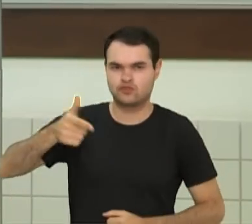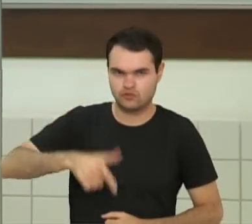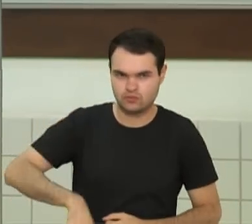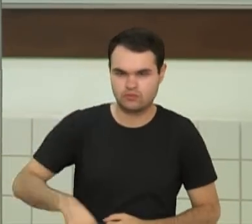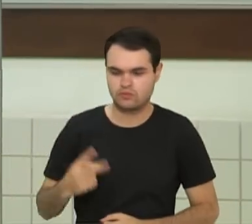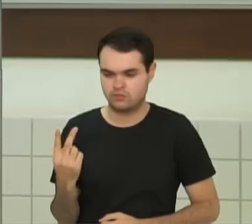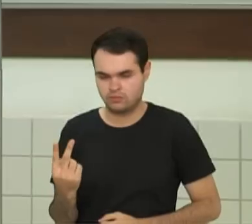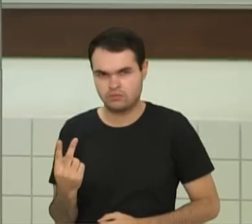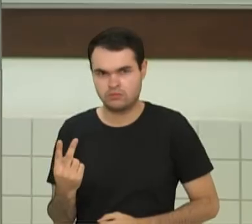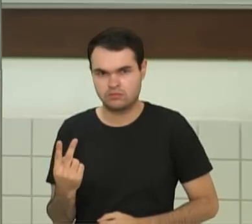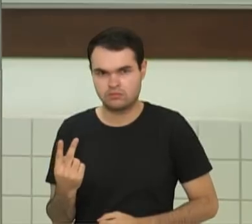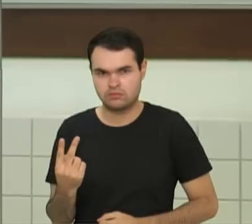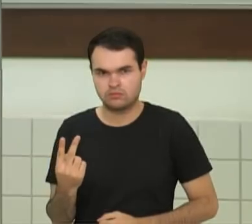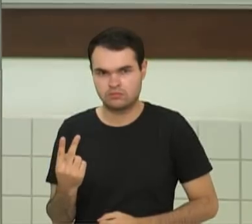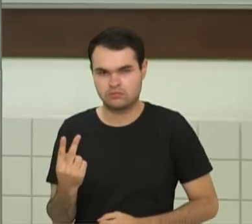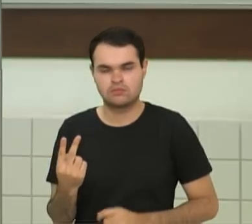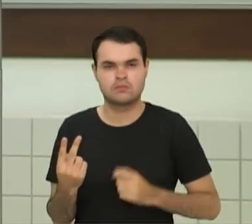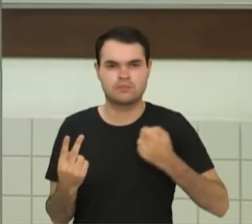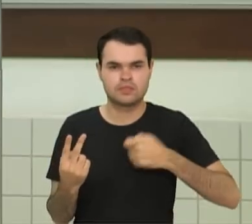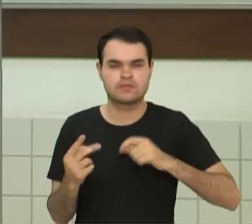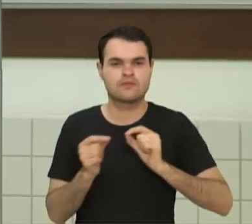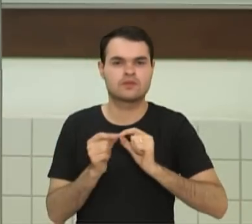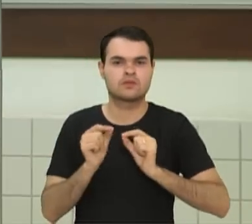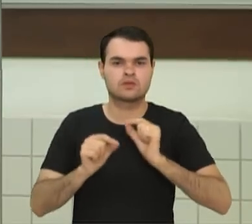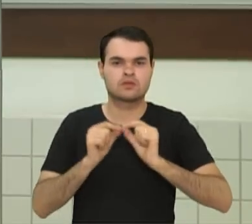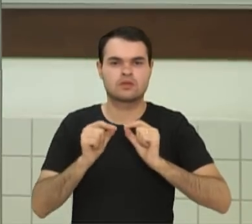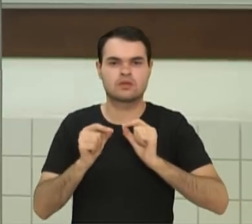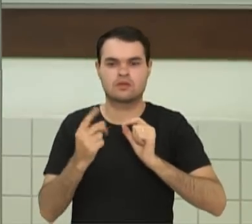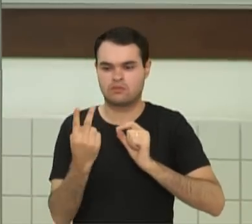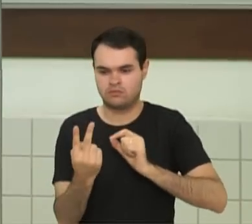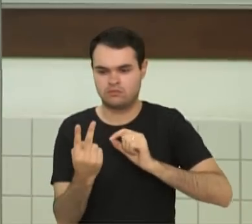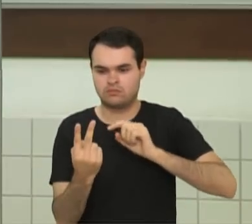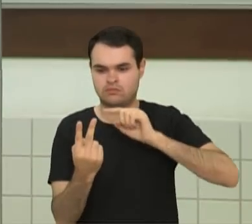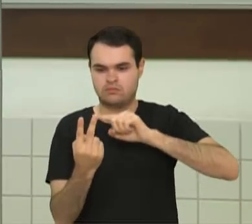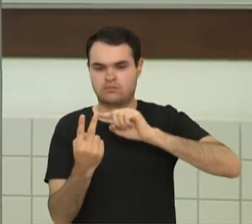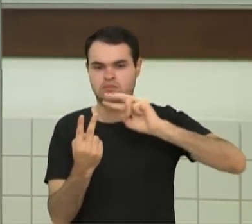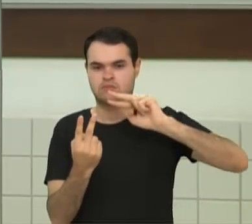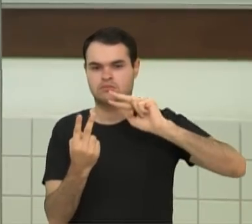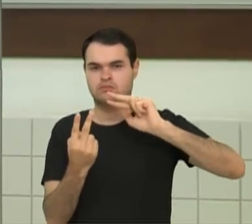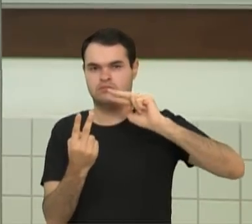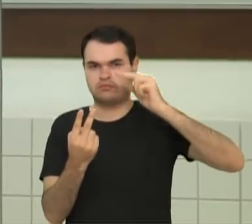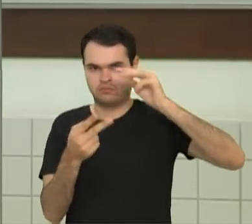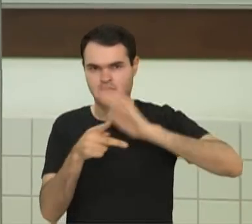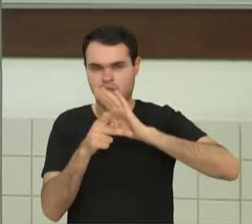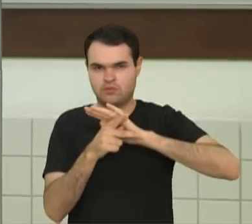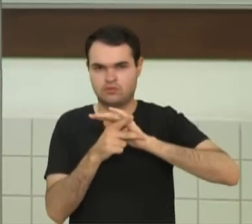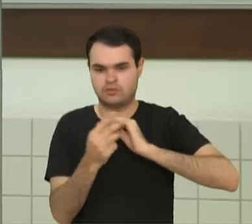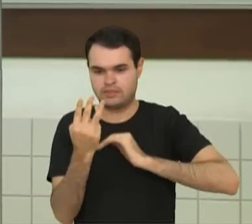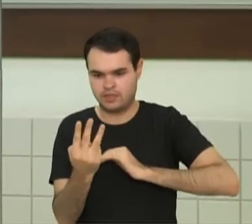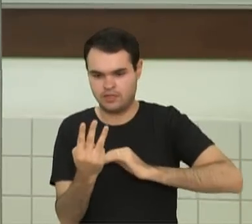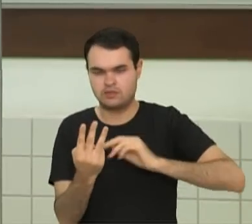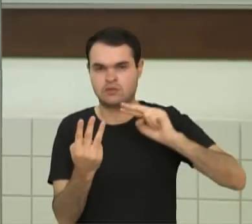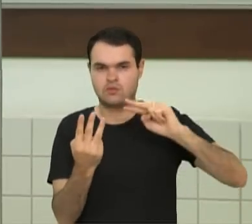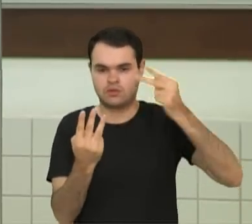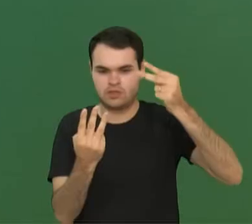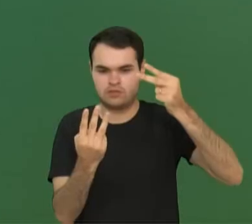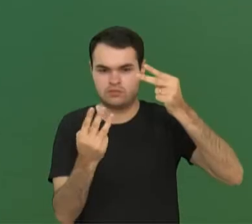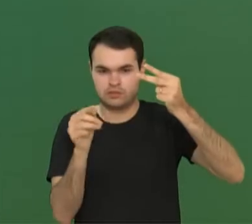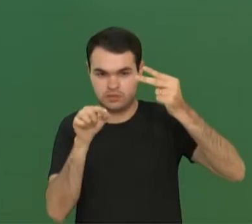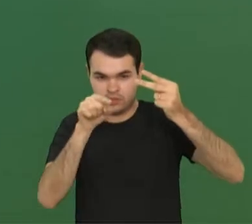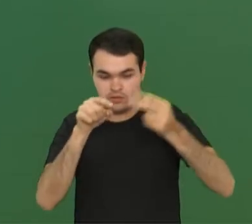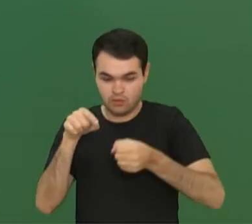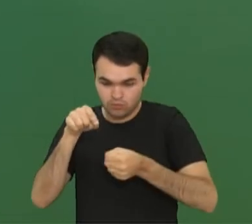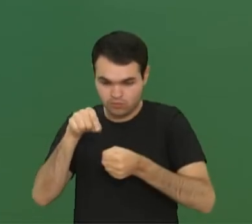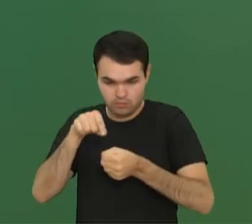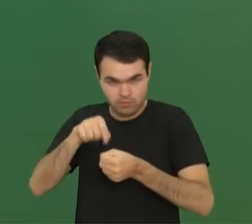o 2 e aqui eu tenho que fazer a potência. 3 ao quadrado, 9. Então,